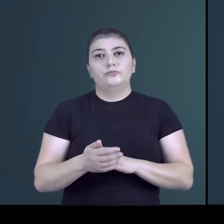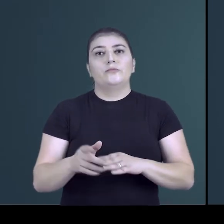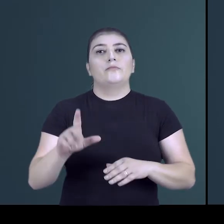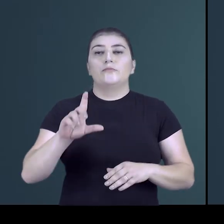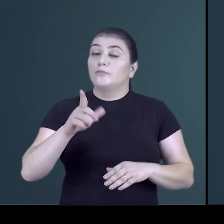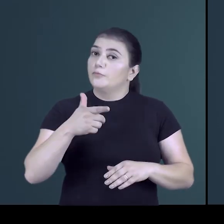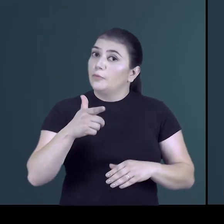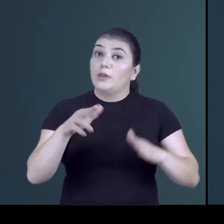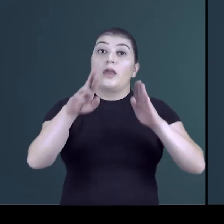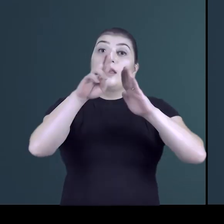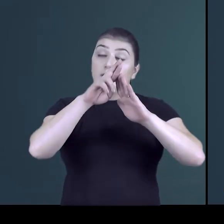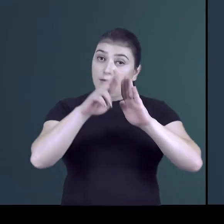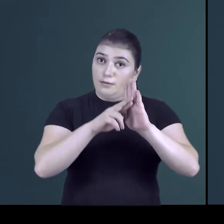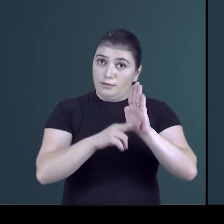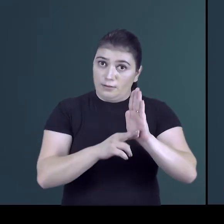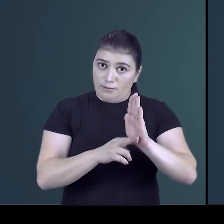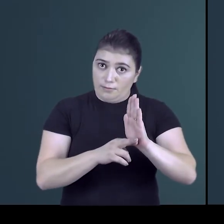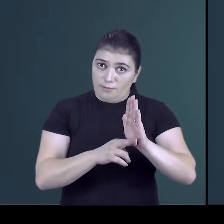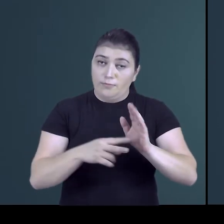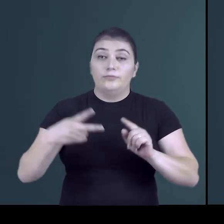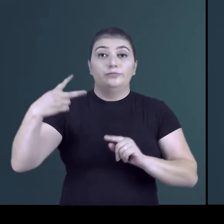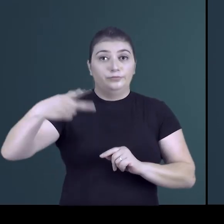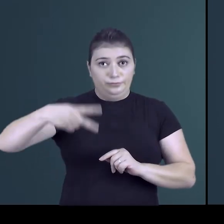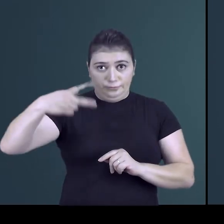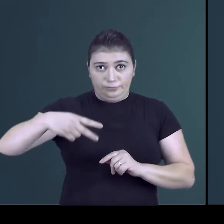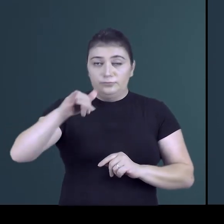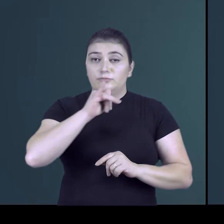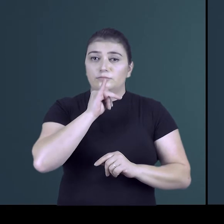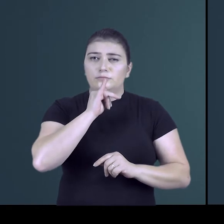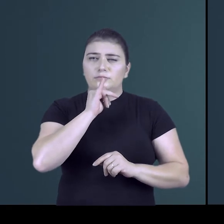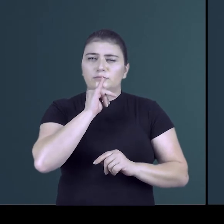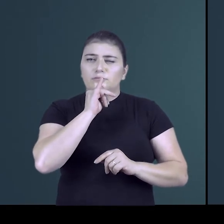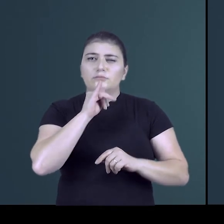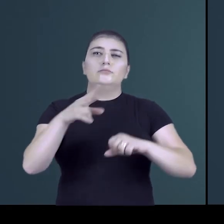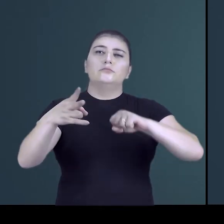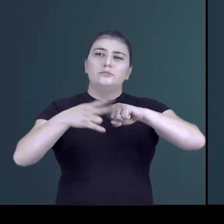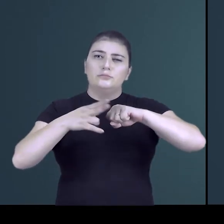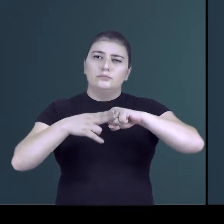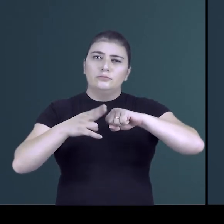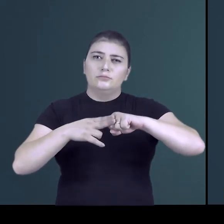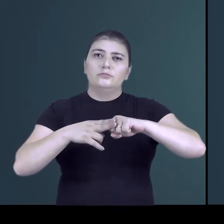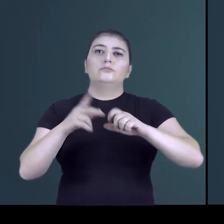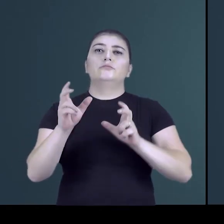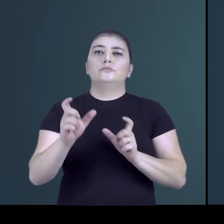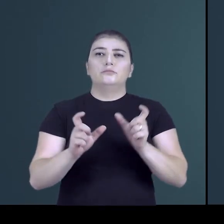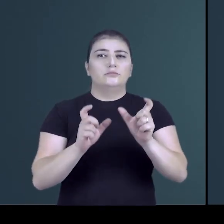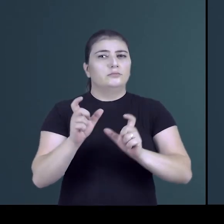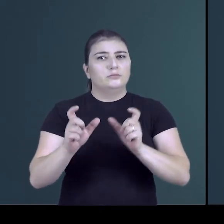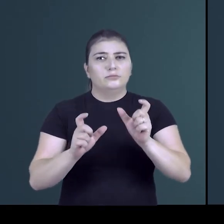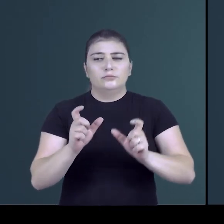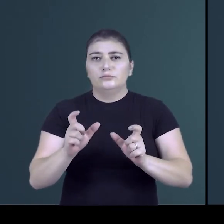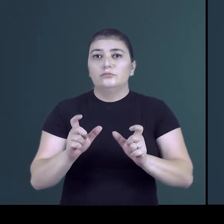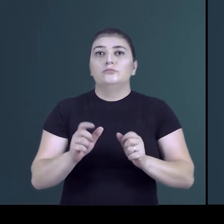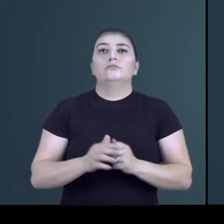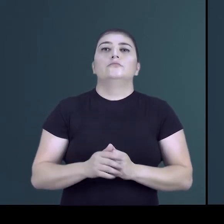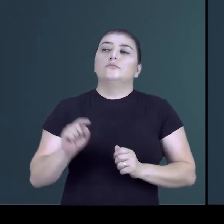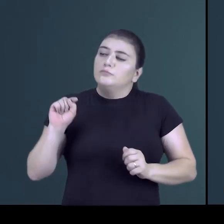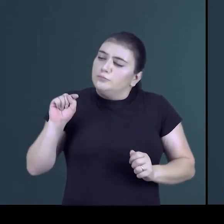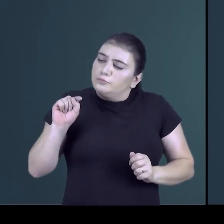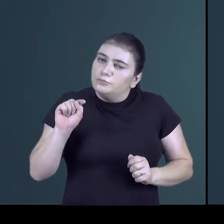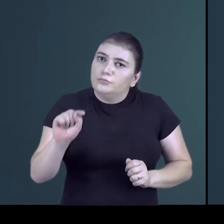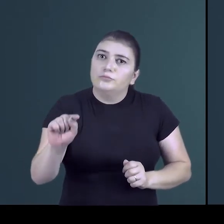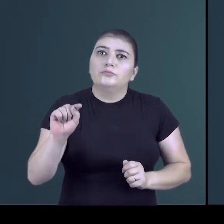não tendo essas regras. O segundo exemplo, verbos ou estruturas advérbios. Advérbios seguidos